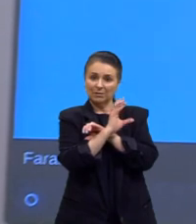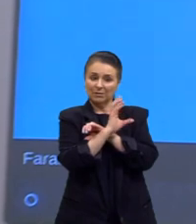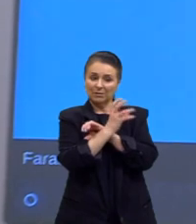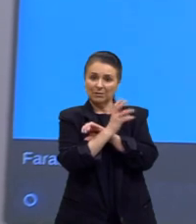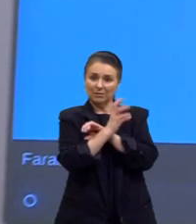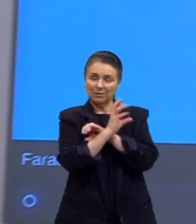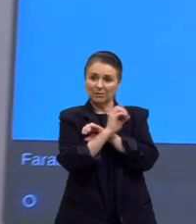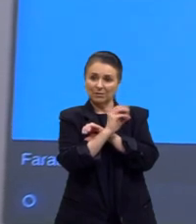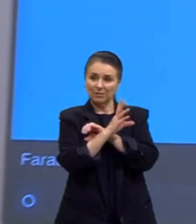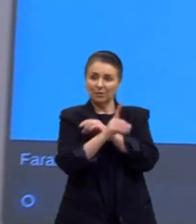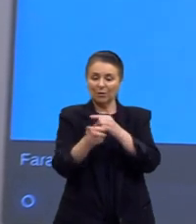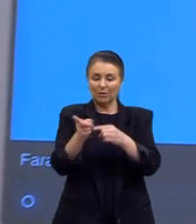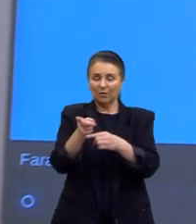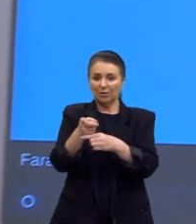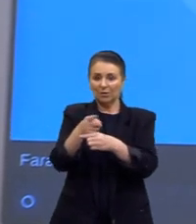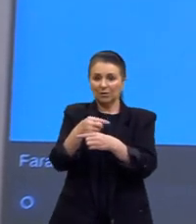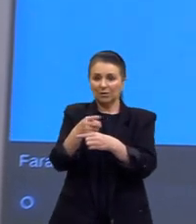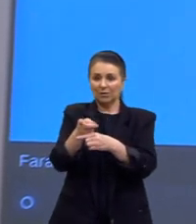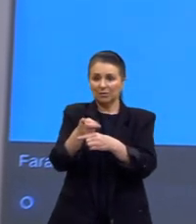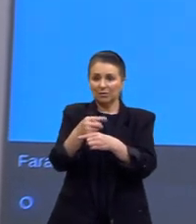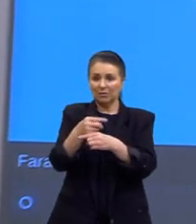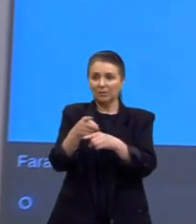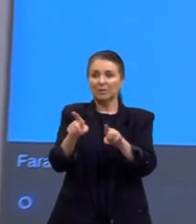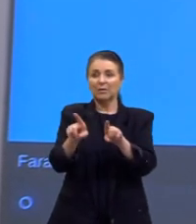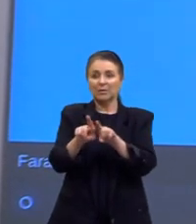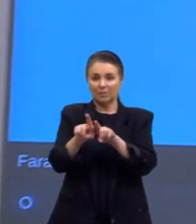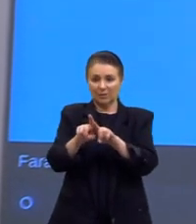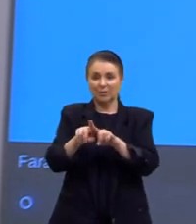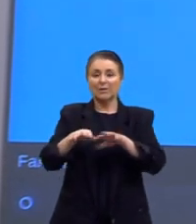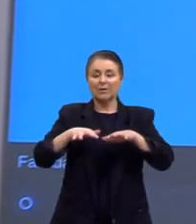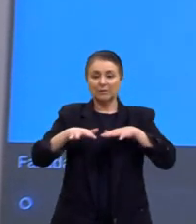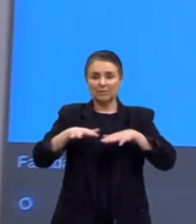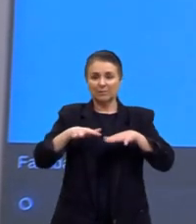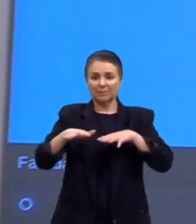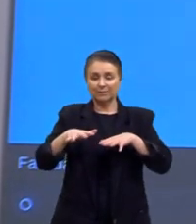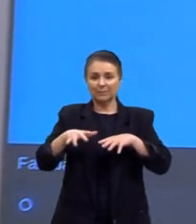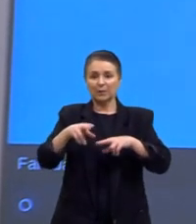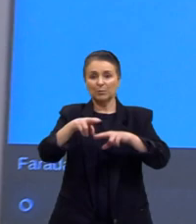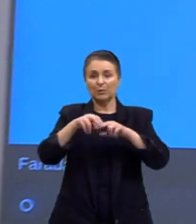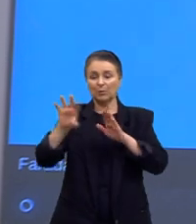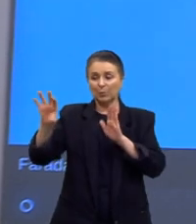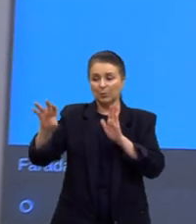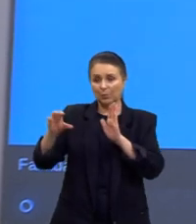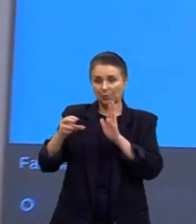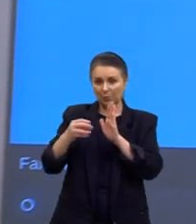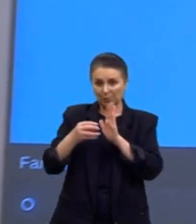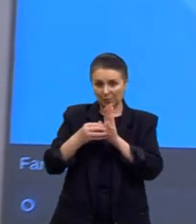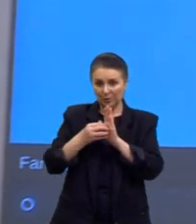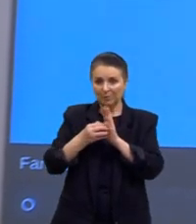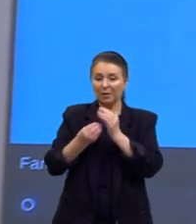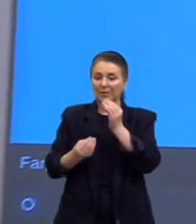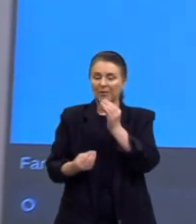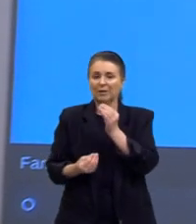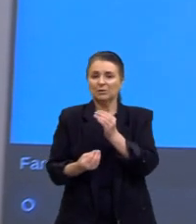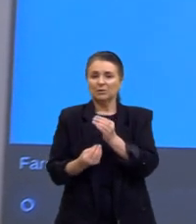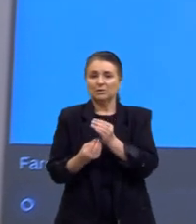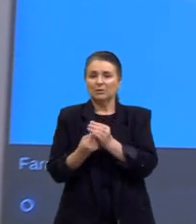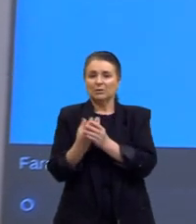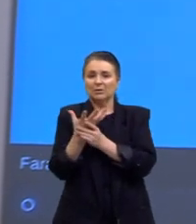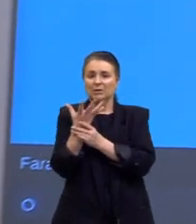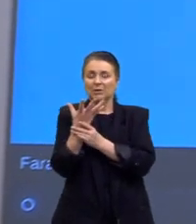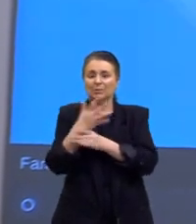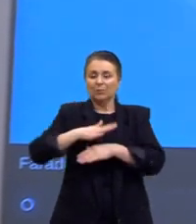acontece com o voltímetro, ele começa a se movimentar, quer dizer então que ele tá, que o ímã está gerando então